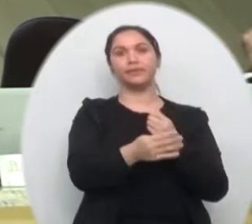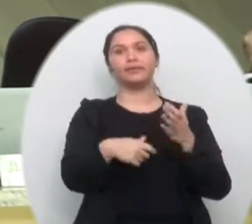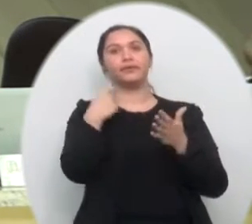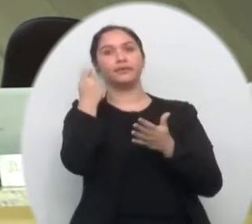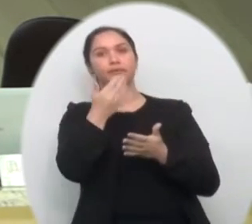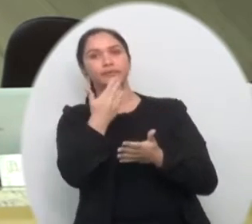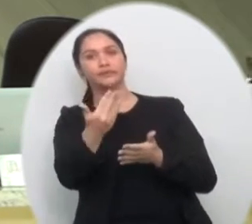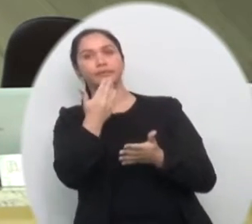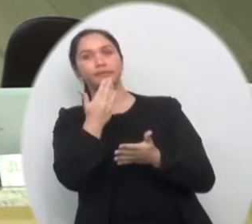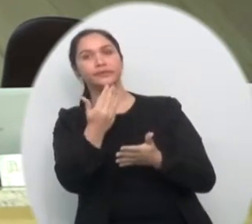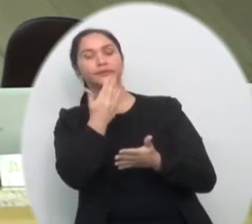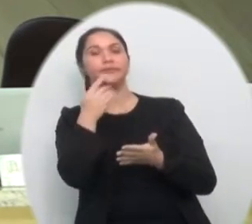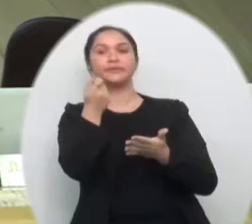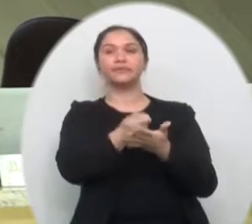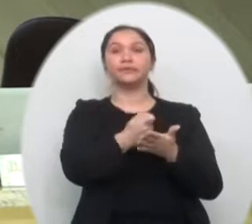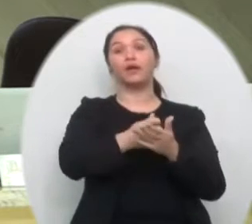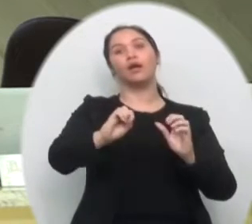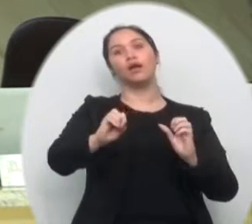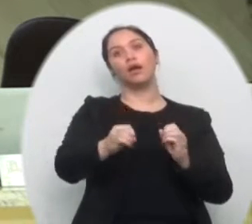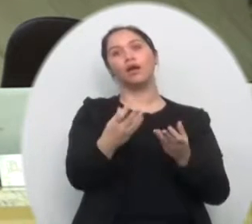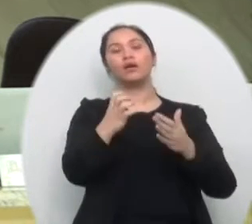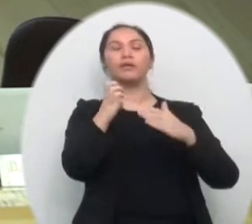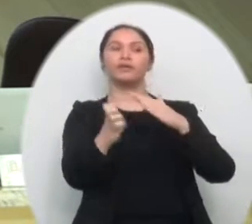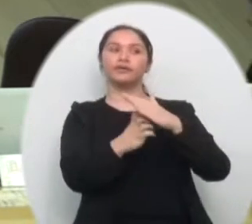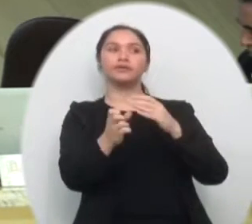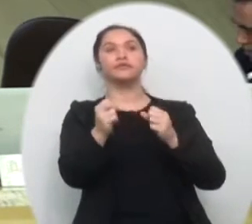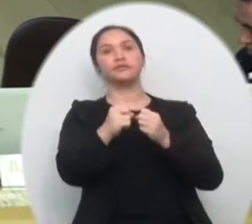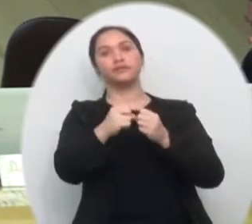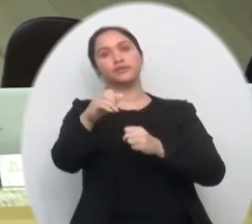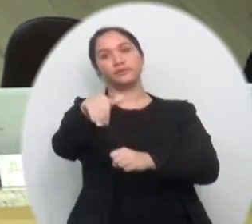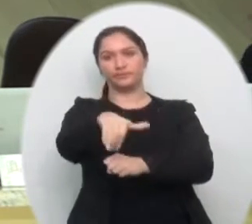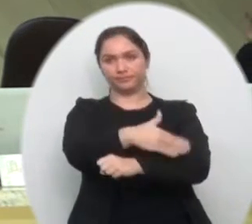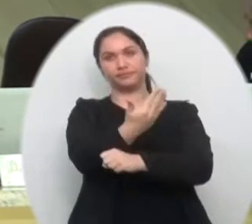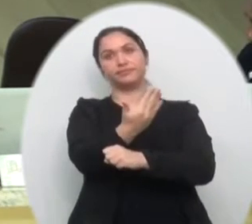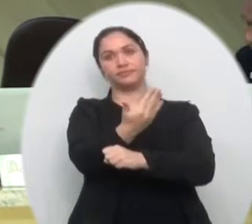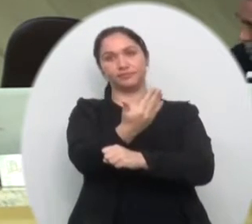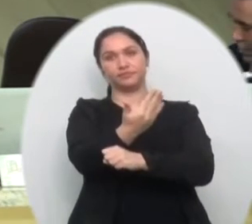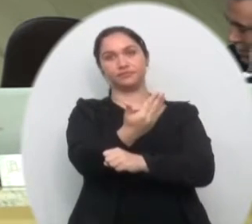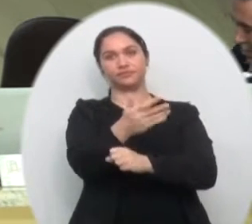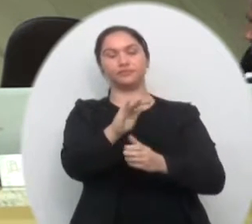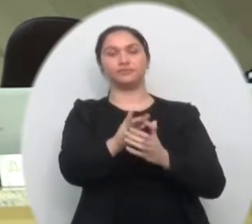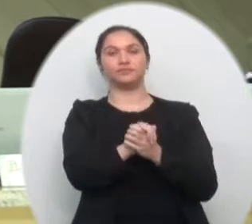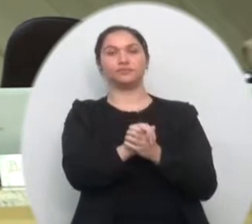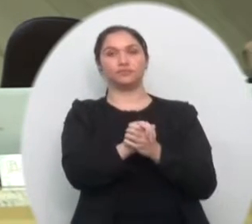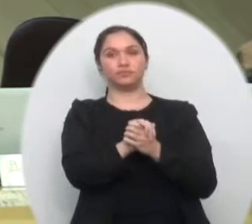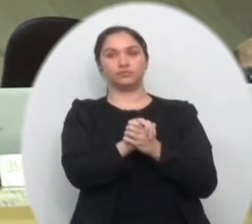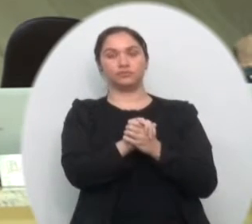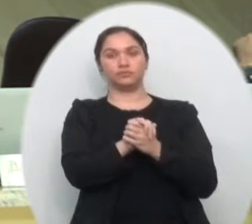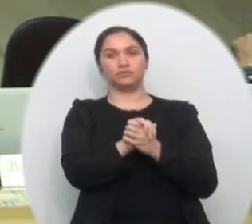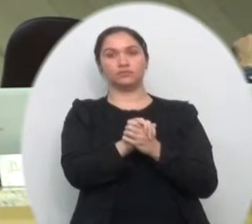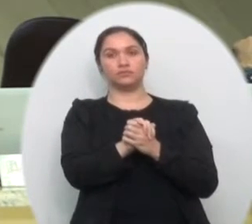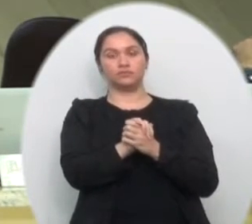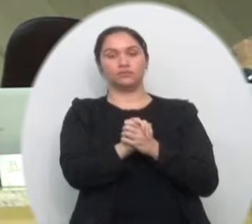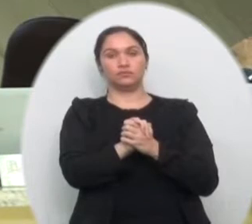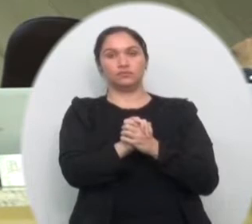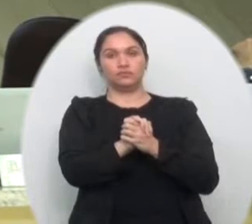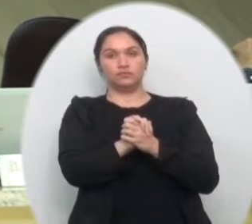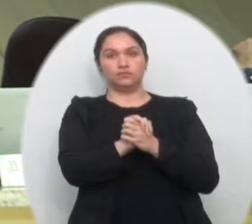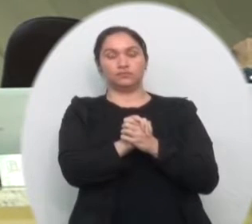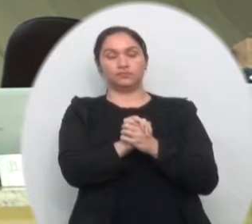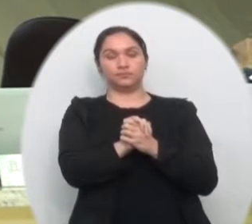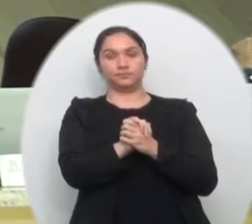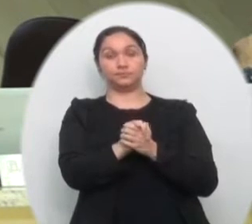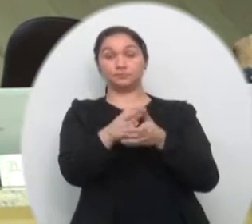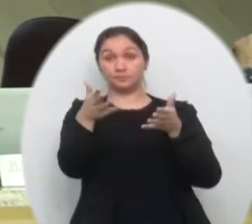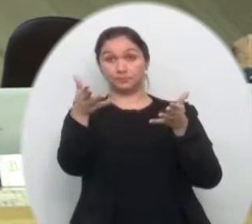a empresa tomou frente de fazer isso juntamente com uma pessoa que eles contrataram. É.